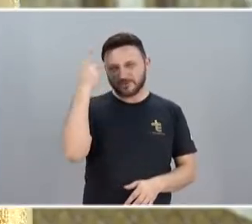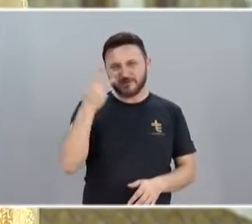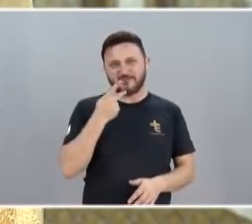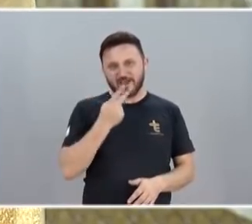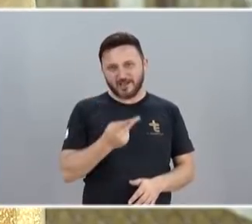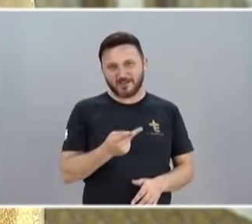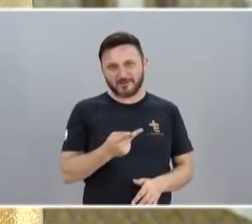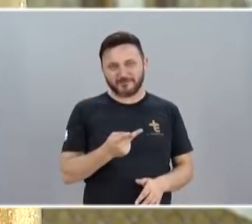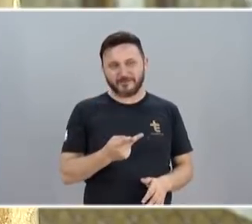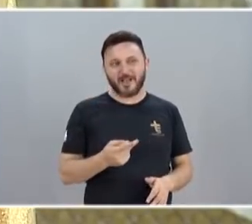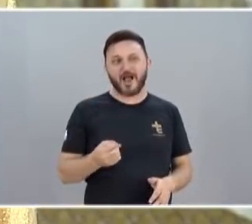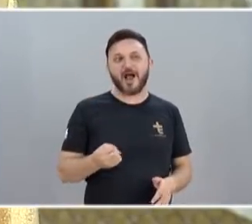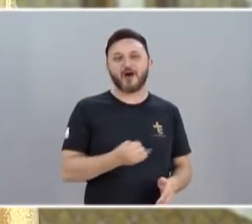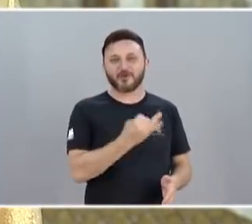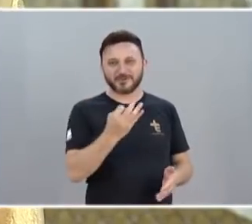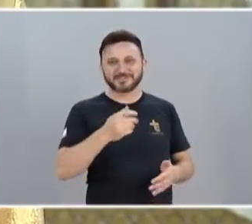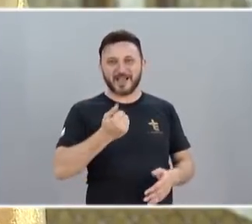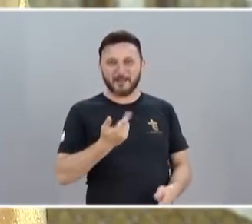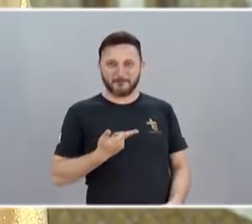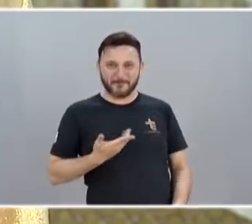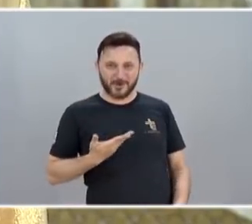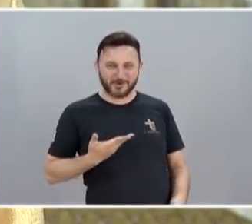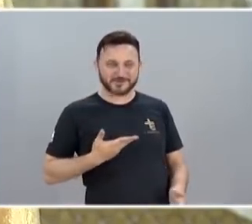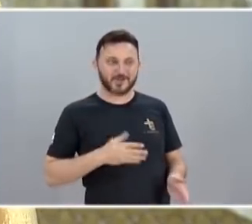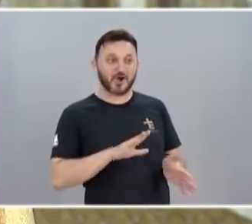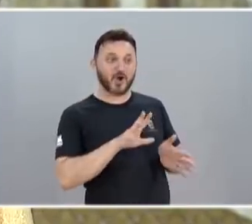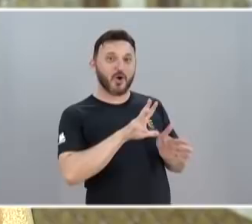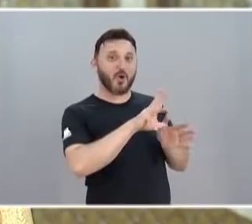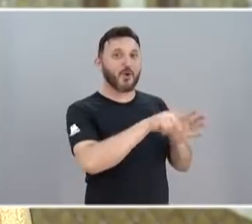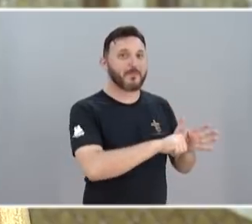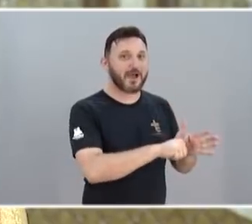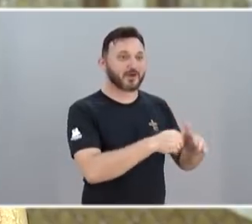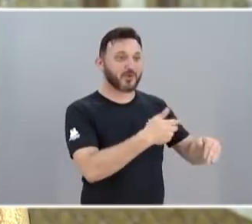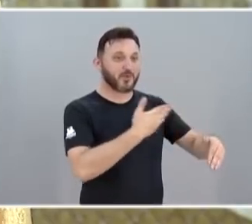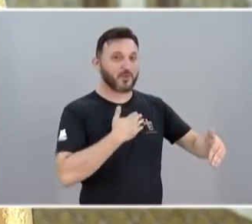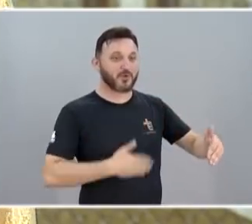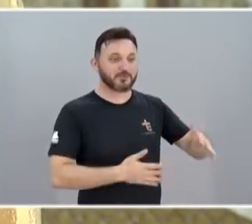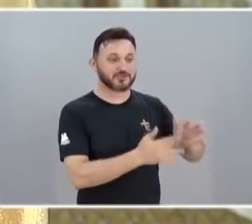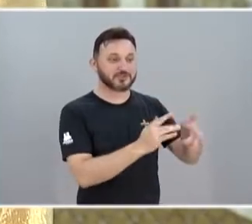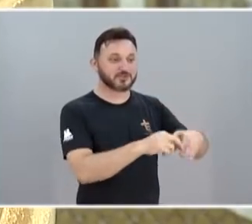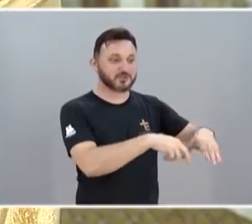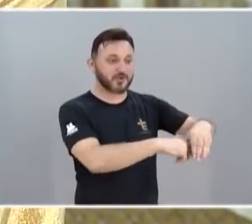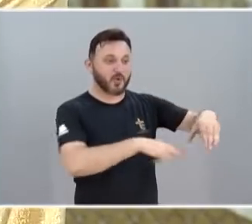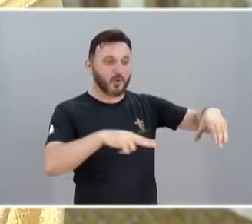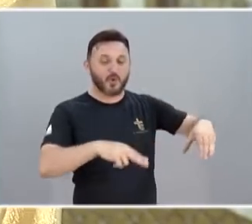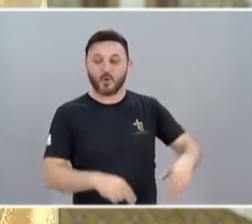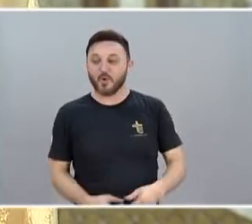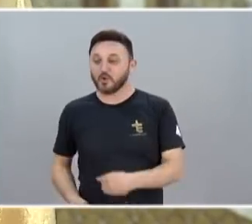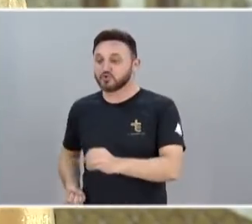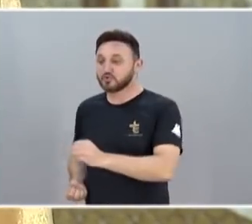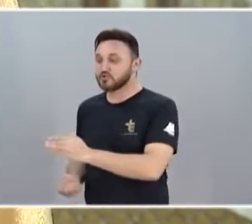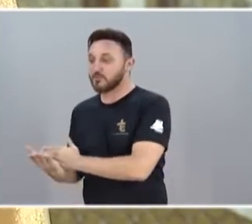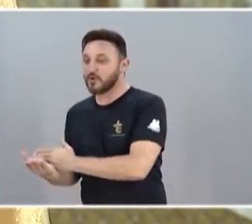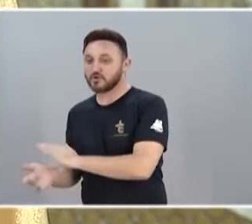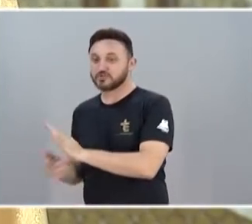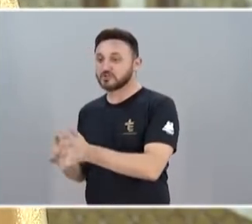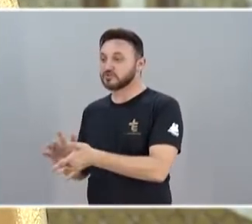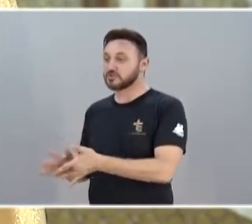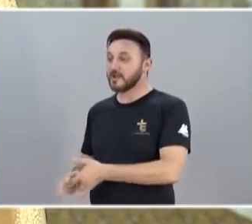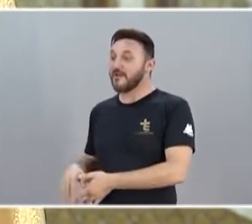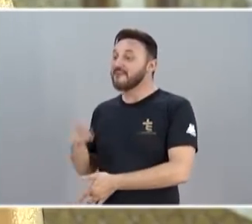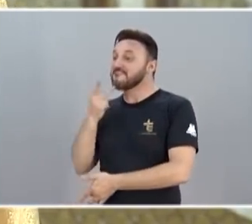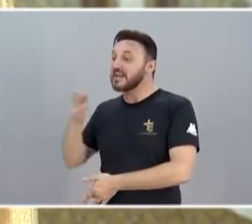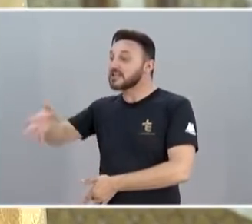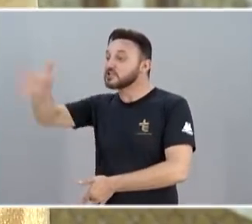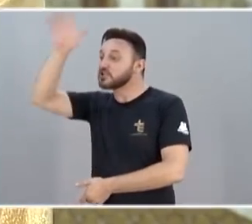suborno é de hoje, né? A corrupção é de hoje, subornar o governador para dizer, os soldados